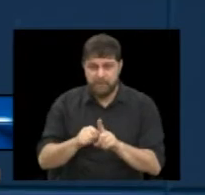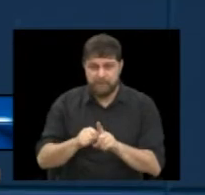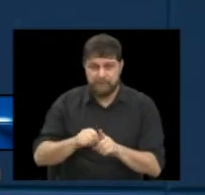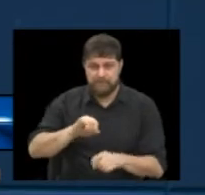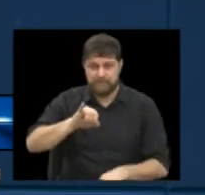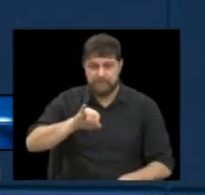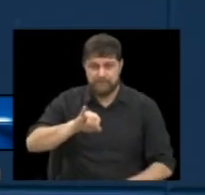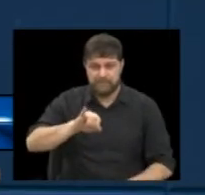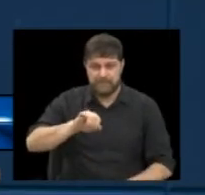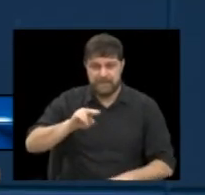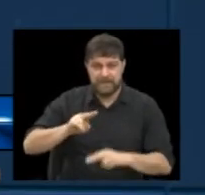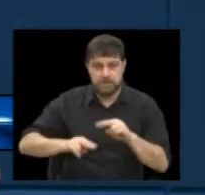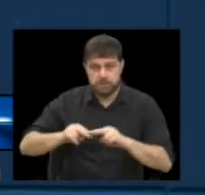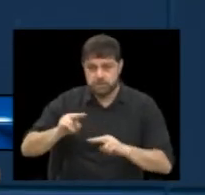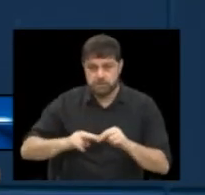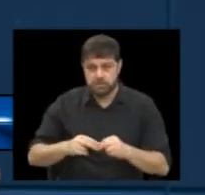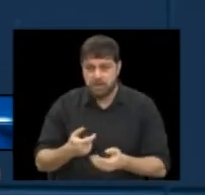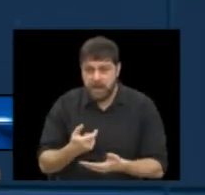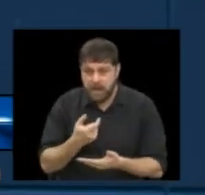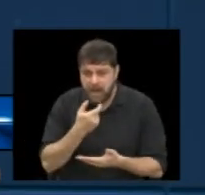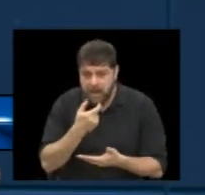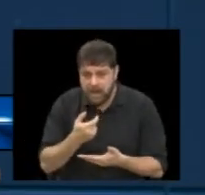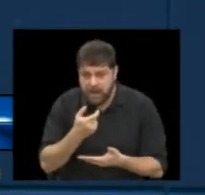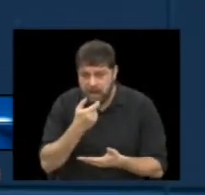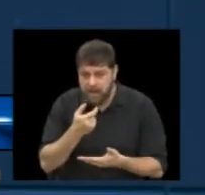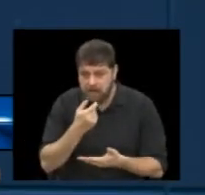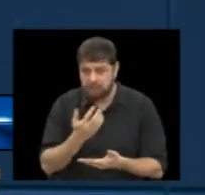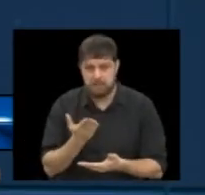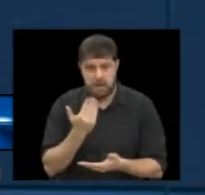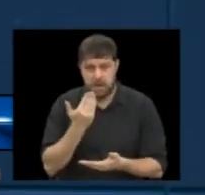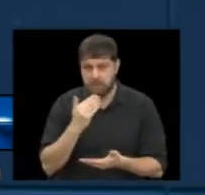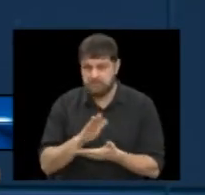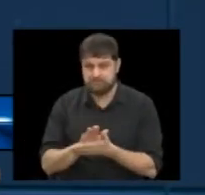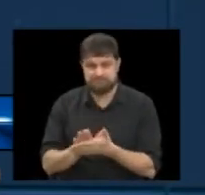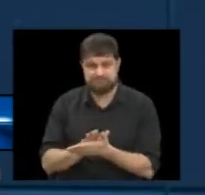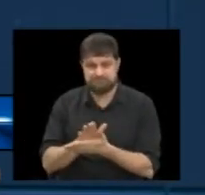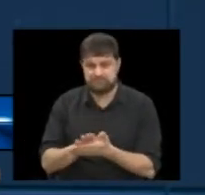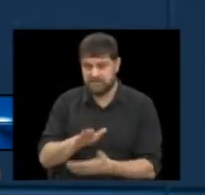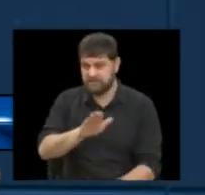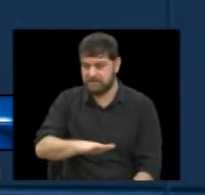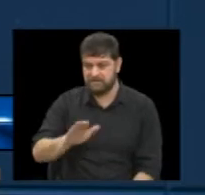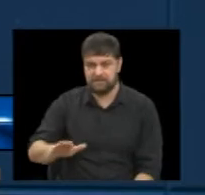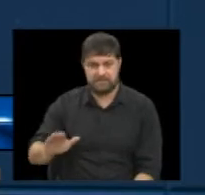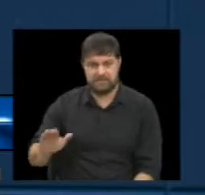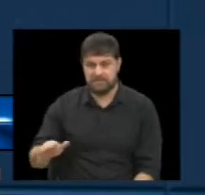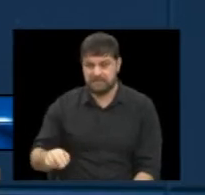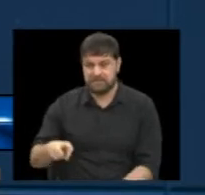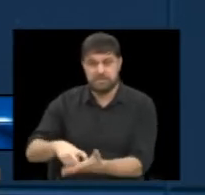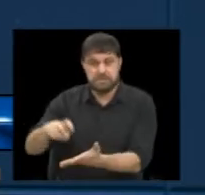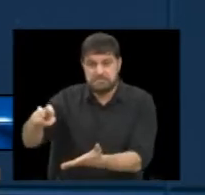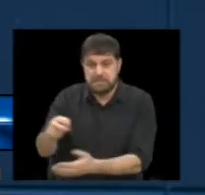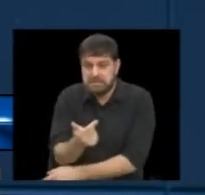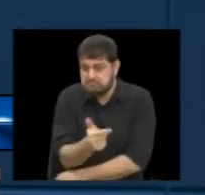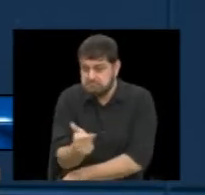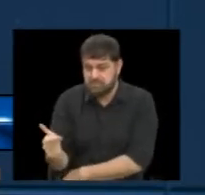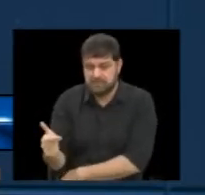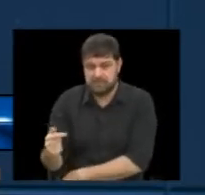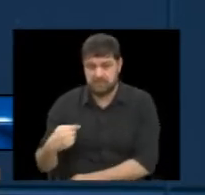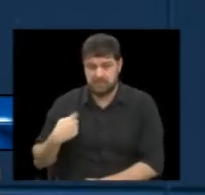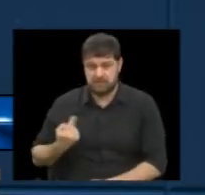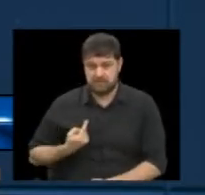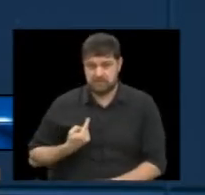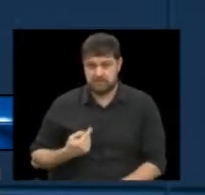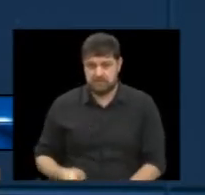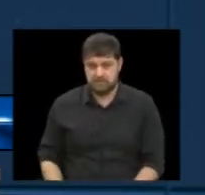com regularidades a bolacha, vejam só, que é oferecida às crianças no período da manhã. Nosso cardápio não prevê